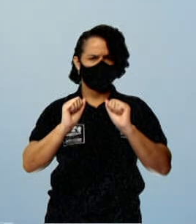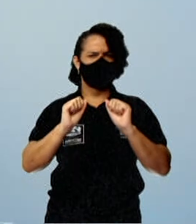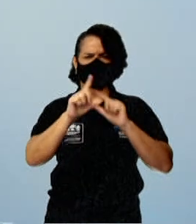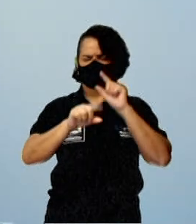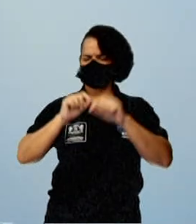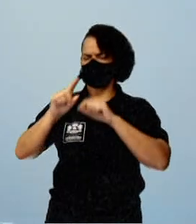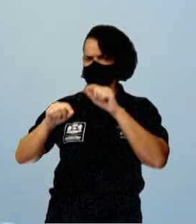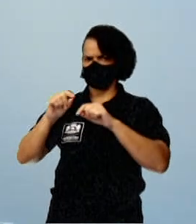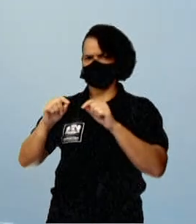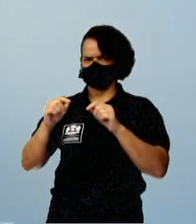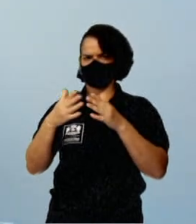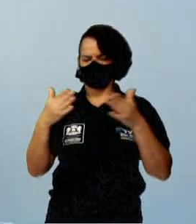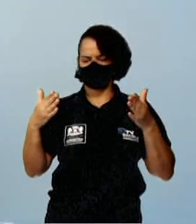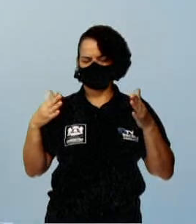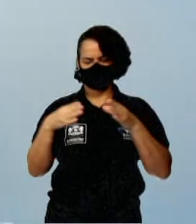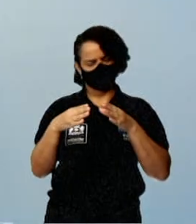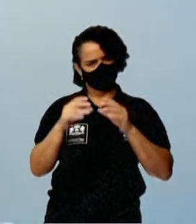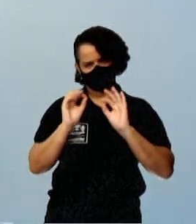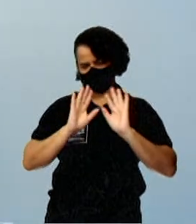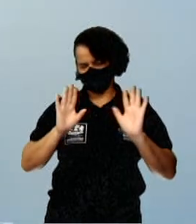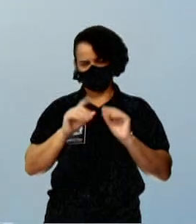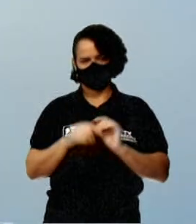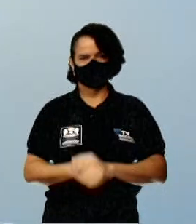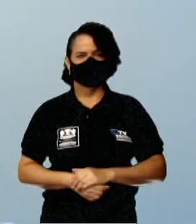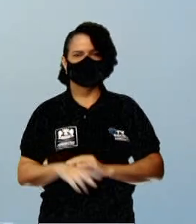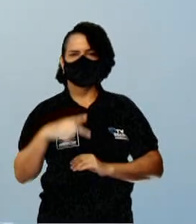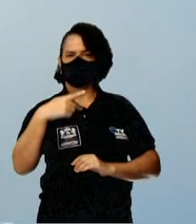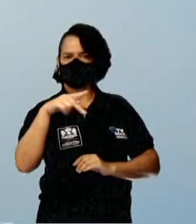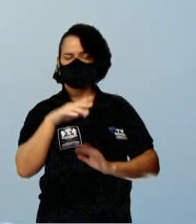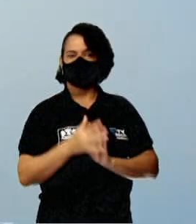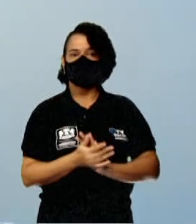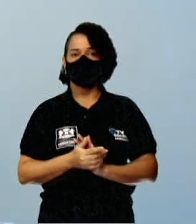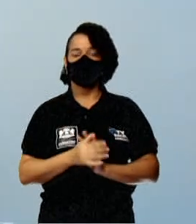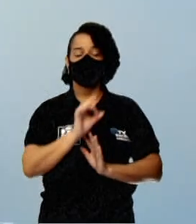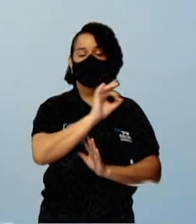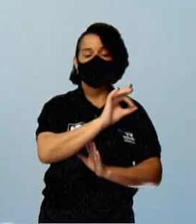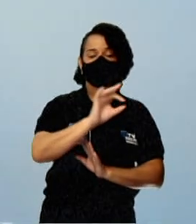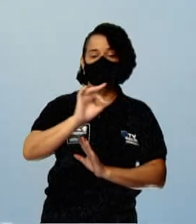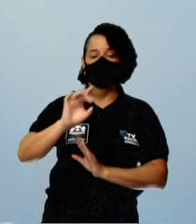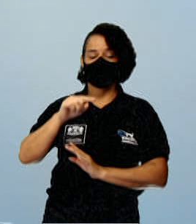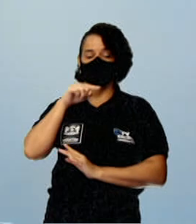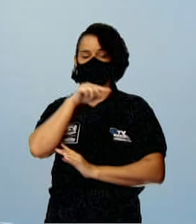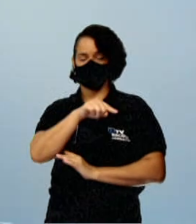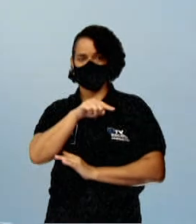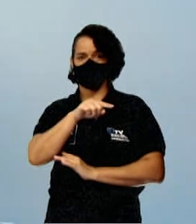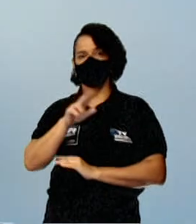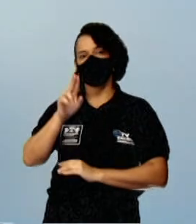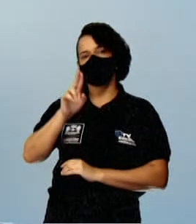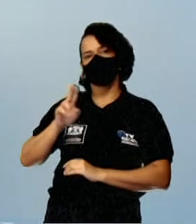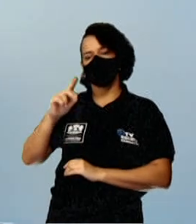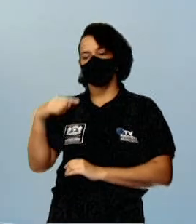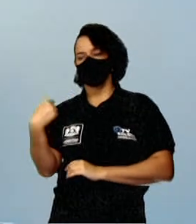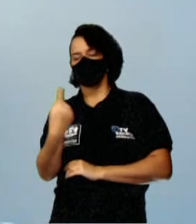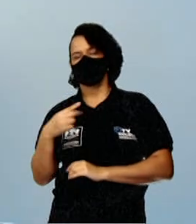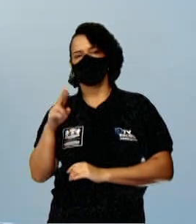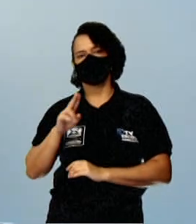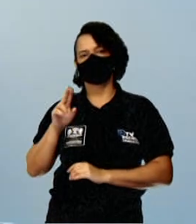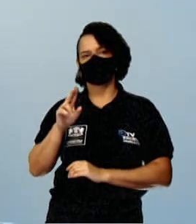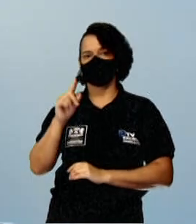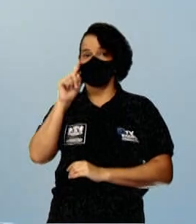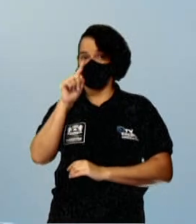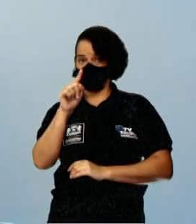decide. E também, para cada uma das faces desse dado, a gente vai utilizar uma dessas